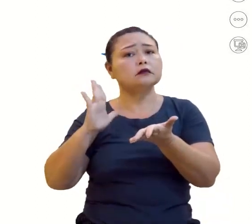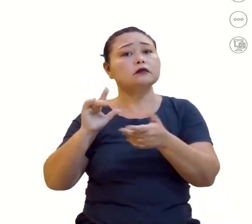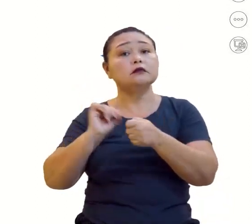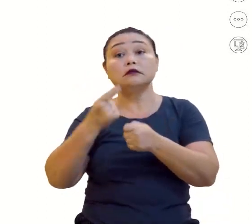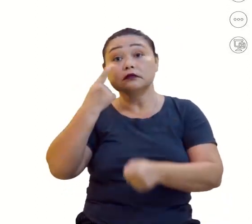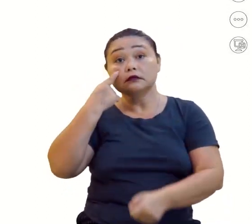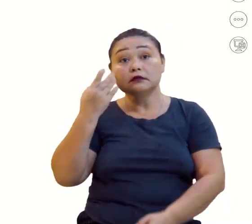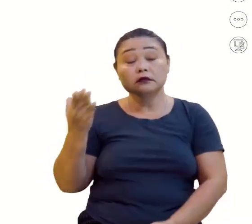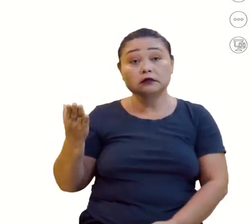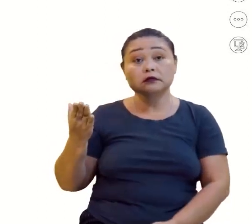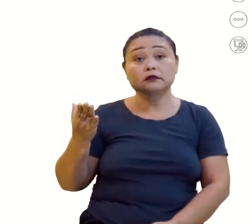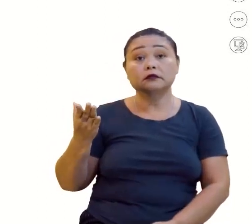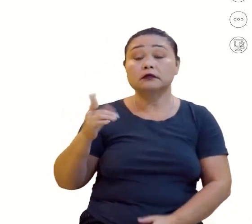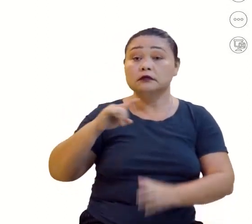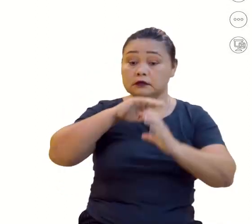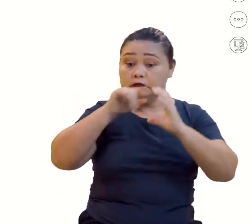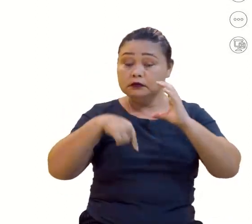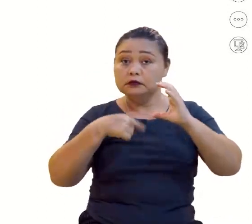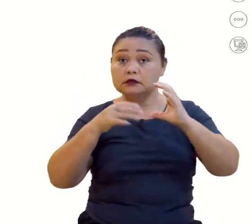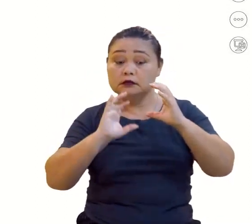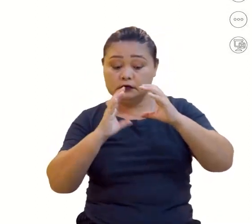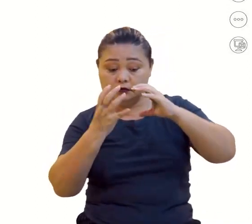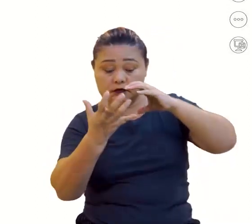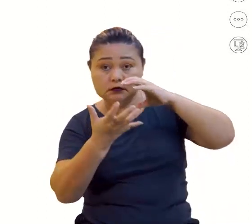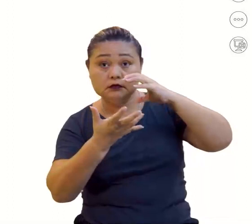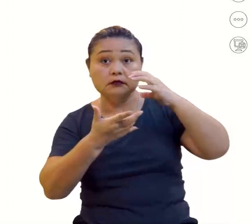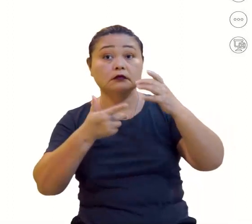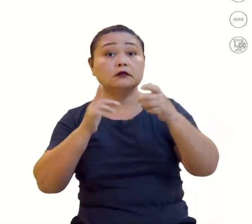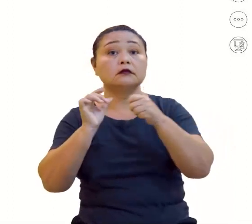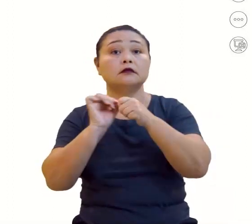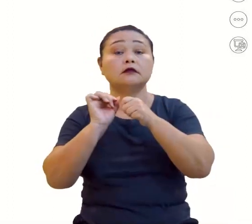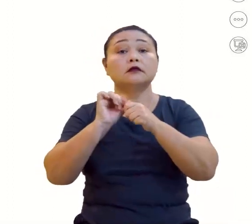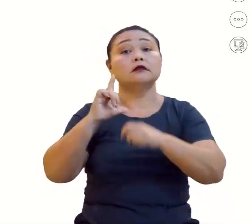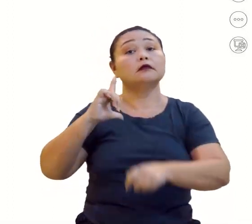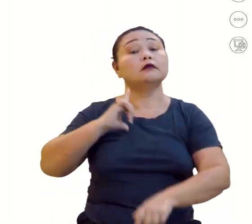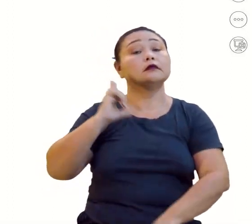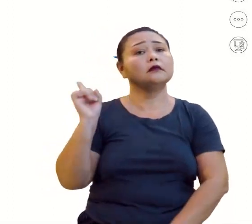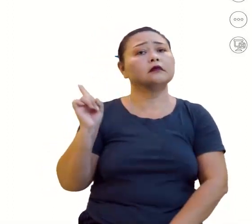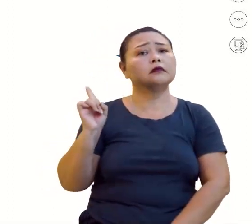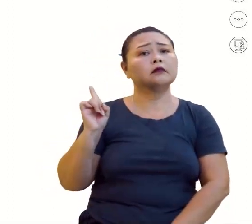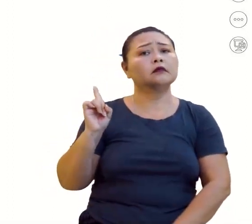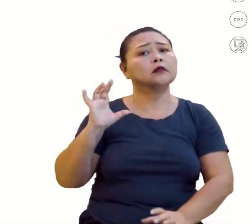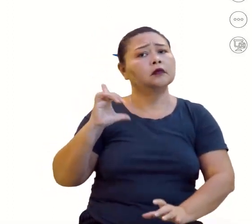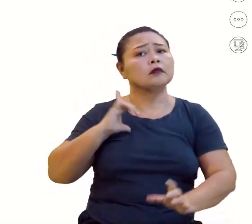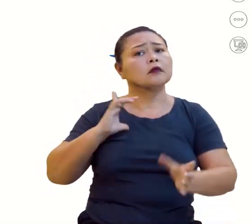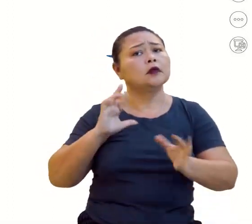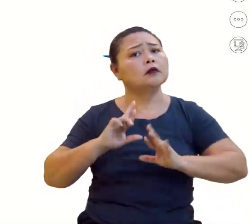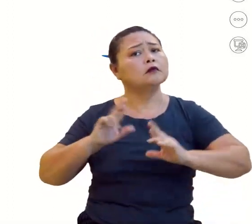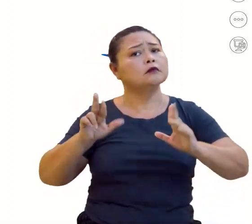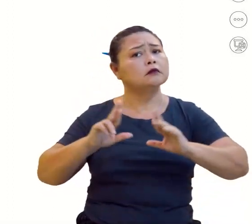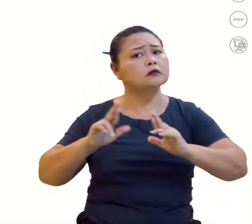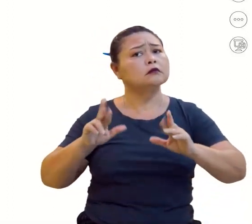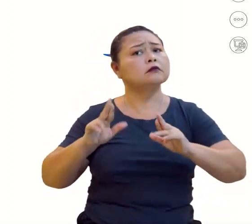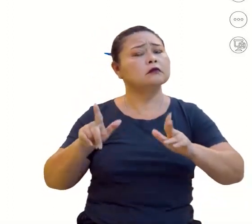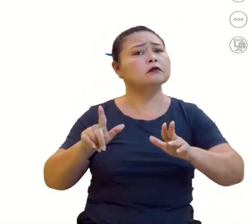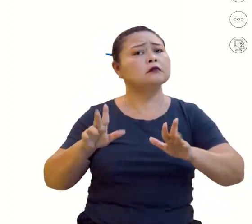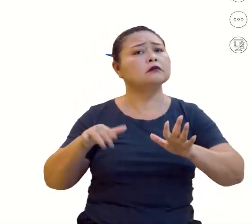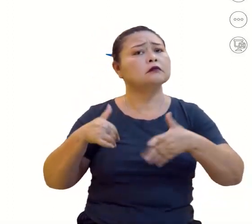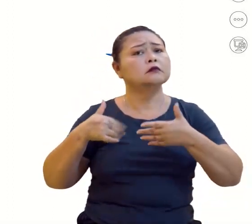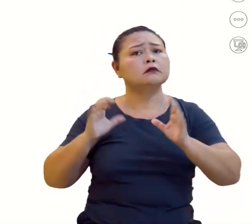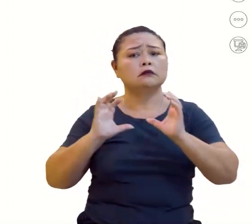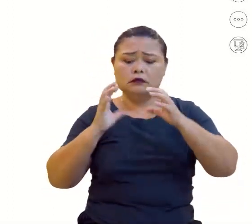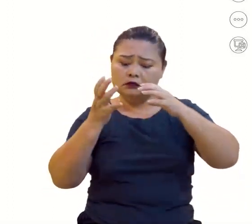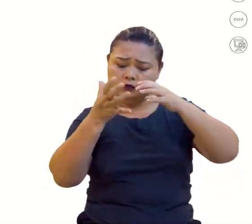ver. Partícula esférica, ou seja, temos aqui já um formato diferenciado, não é? É uma